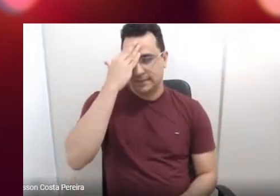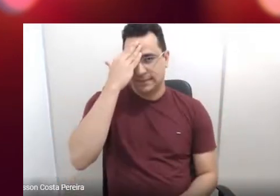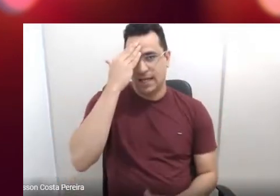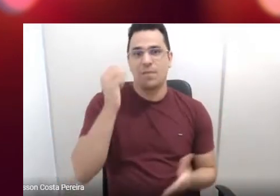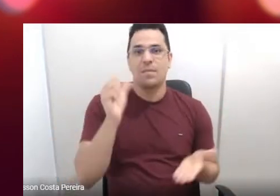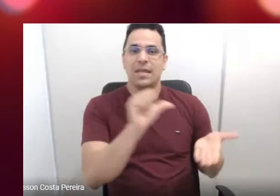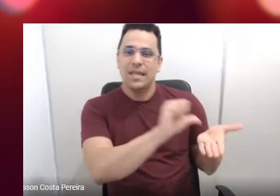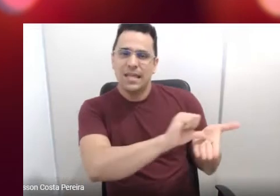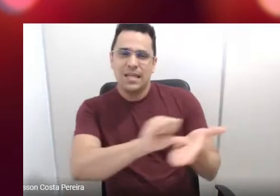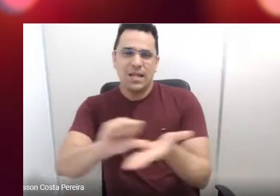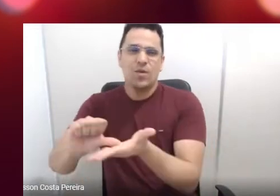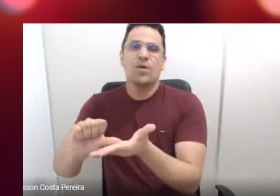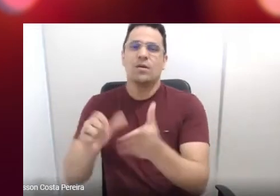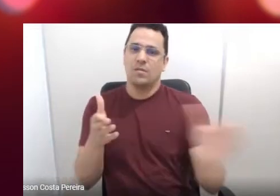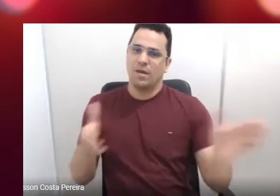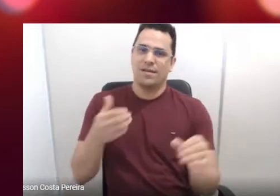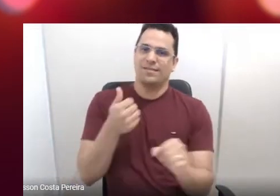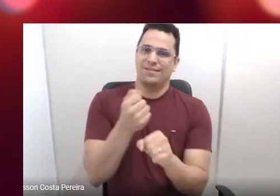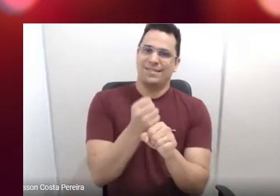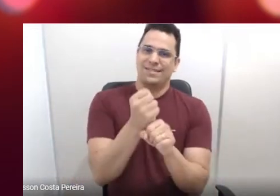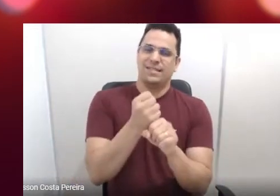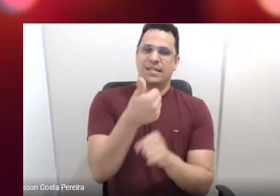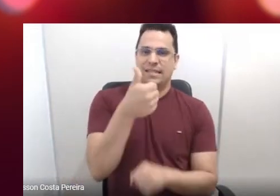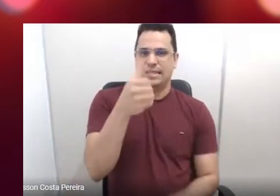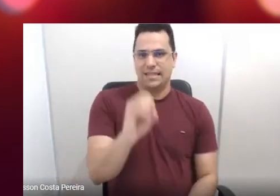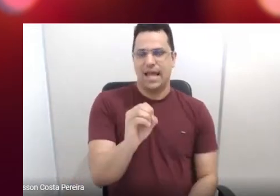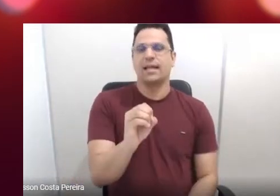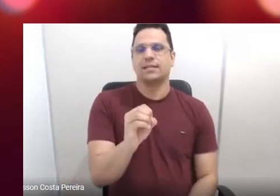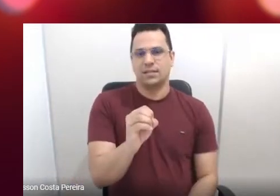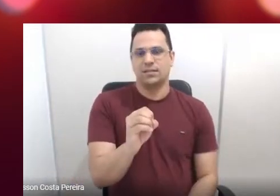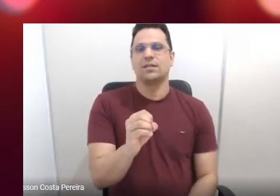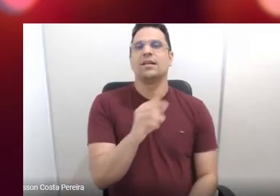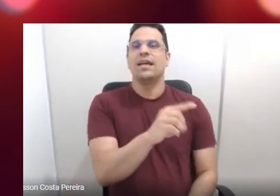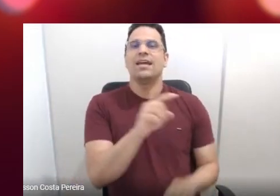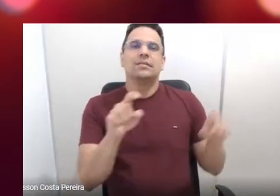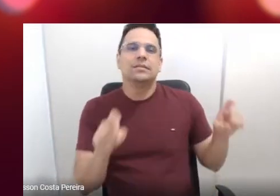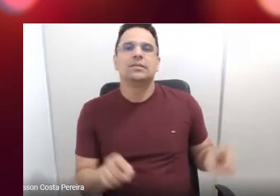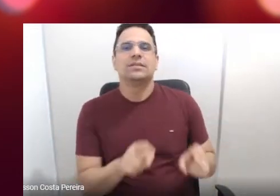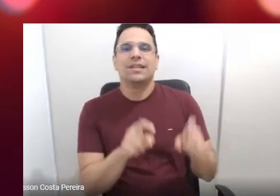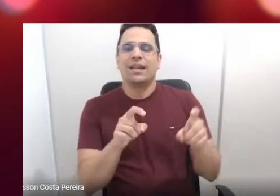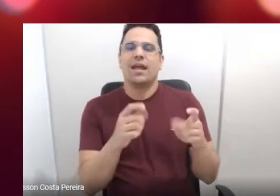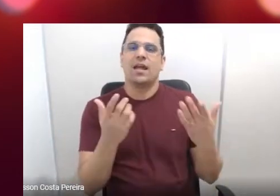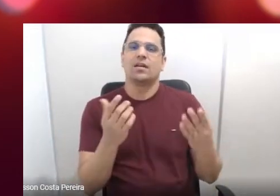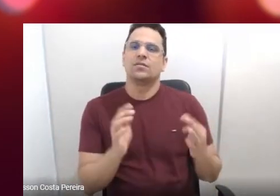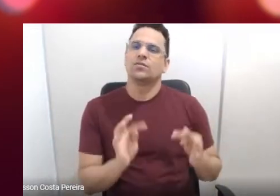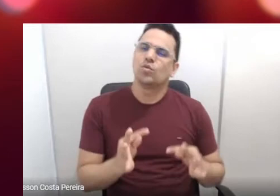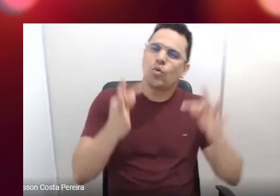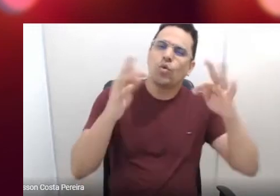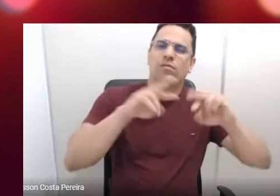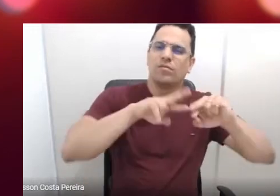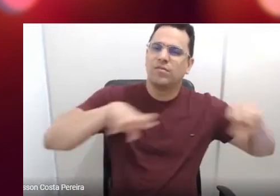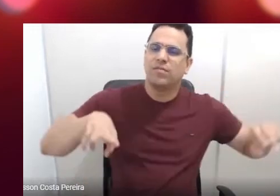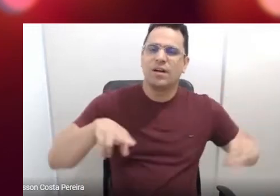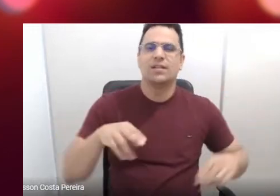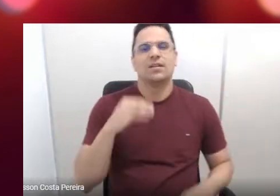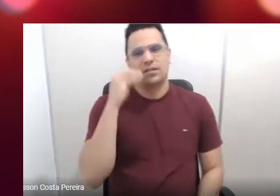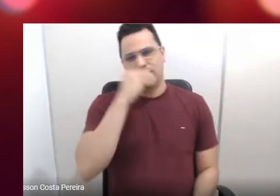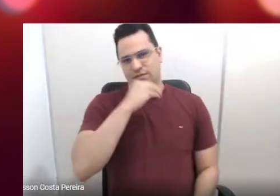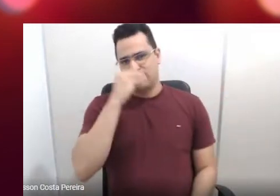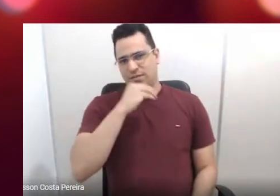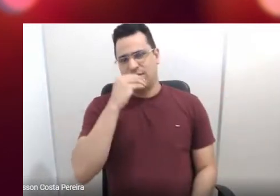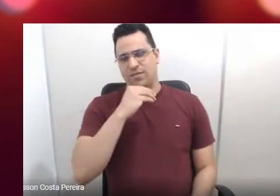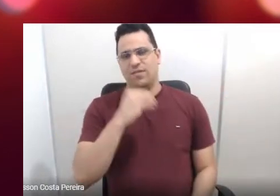apoia. Mas os institutos do interior já têm mais de 10 anos e seus equipamentos já se encontram